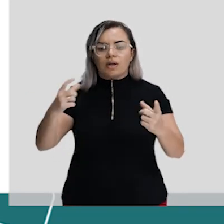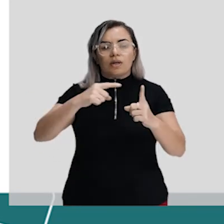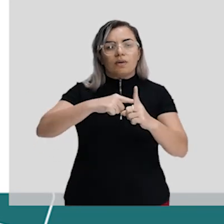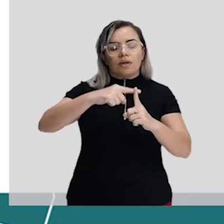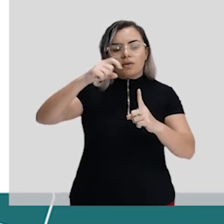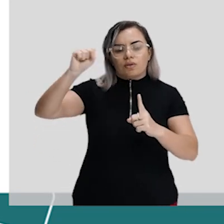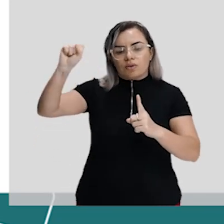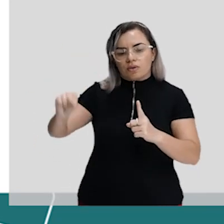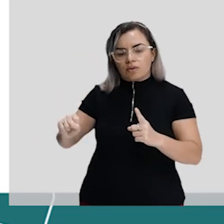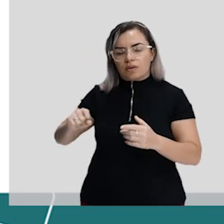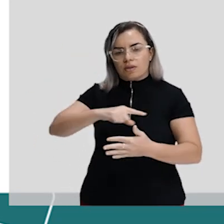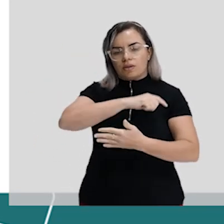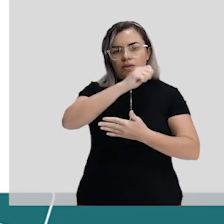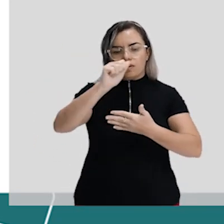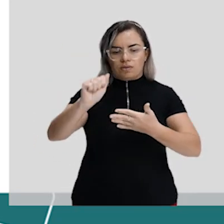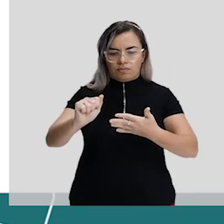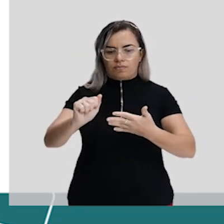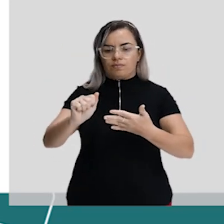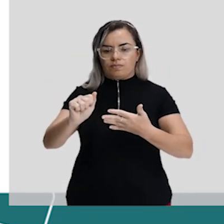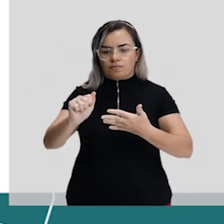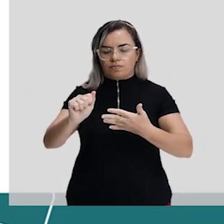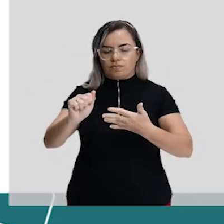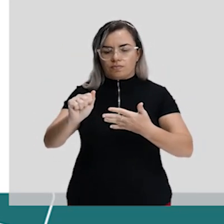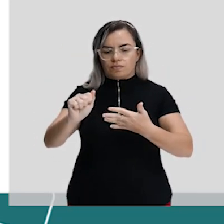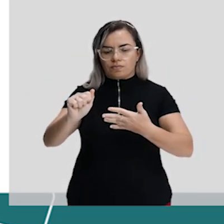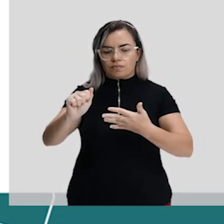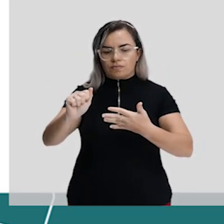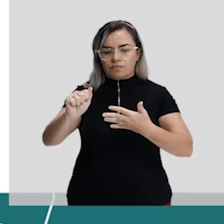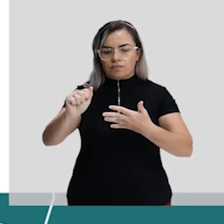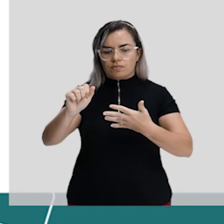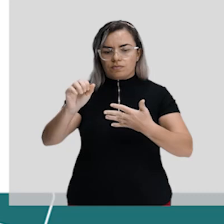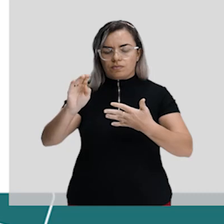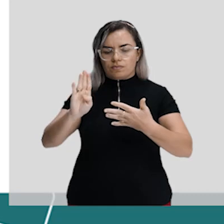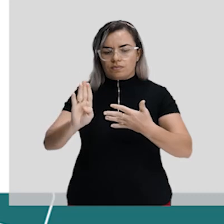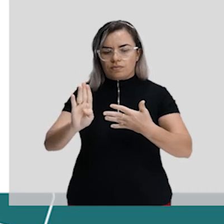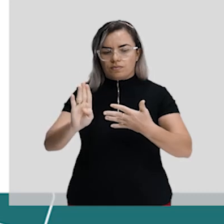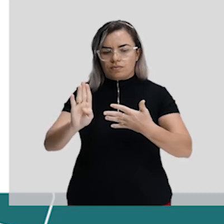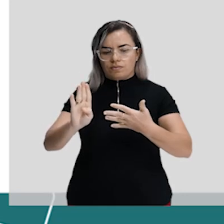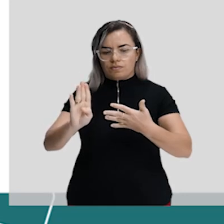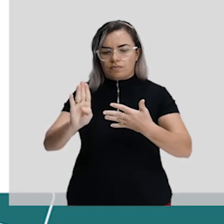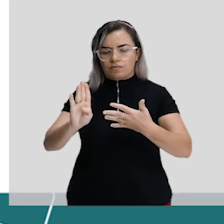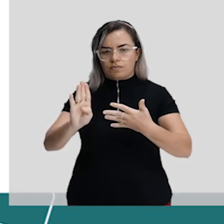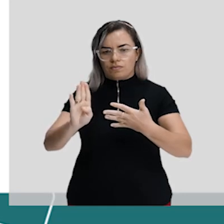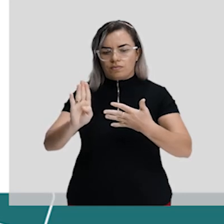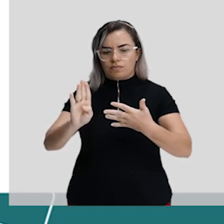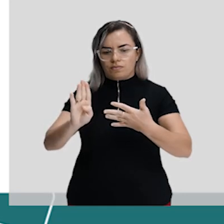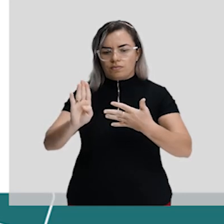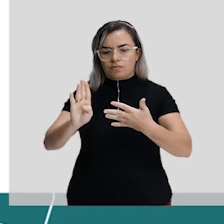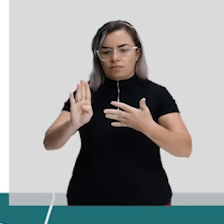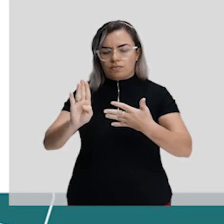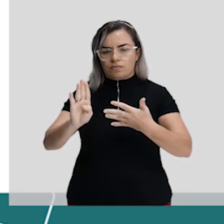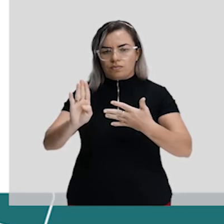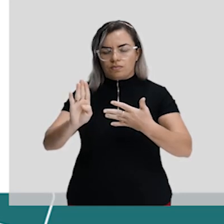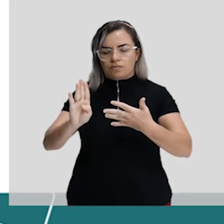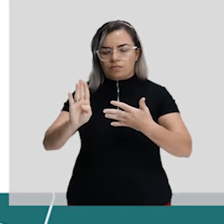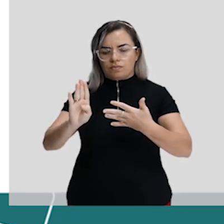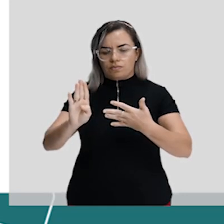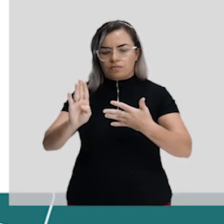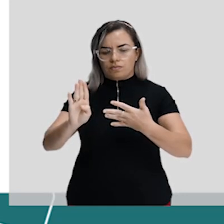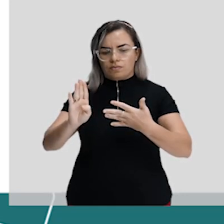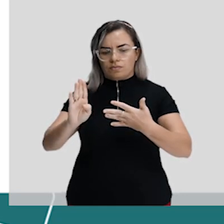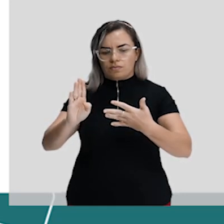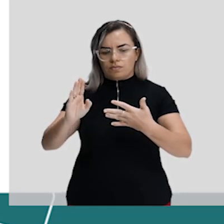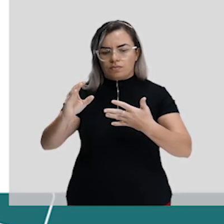constante, mas o volume do sistema aumenta. Letra B, permanece constante, mas o volume do sistema